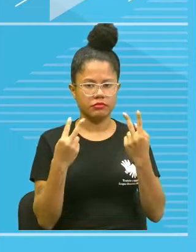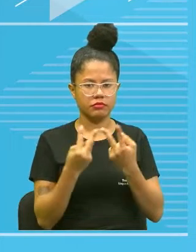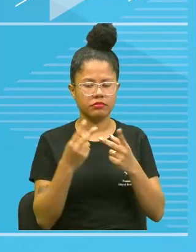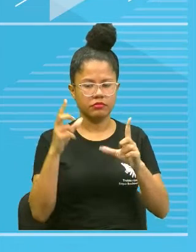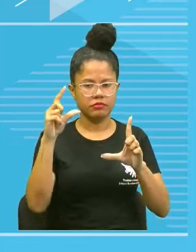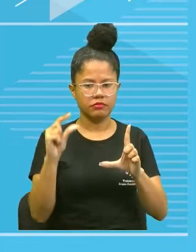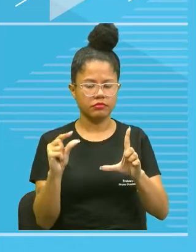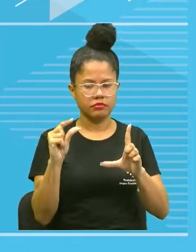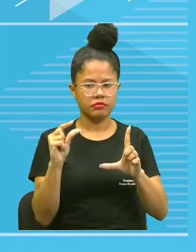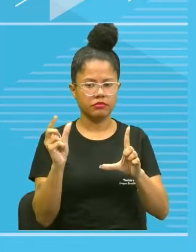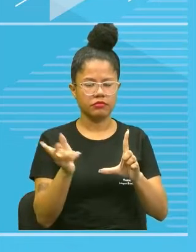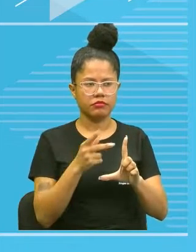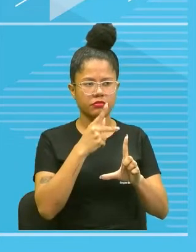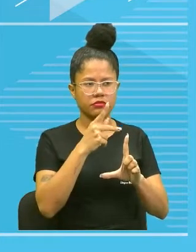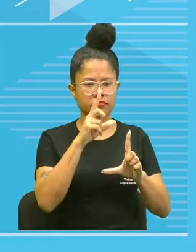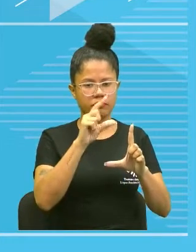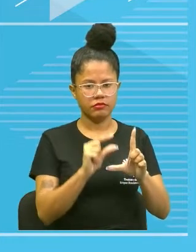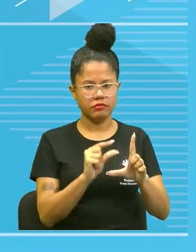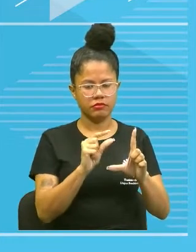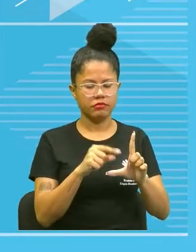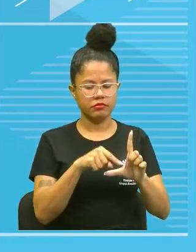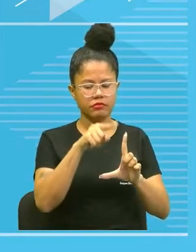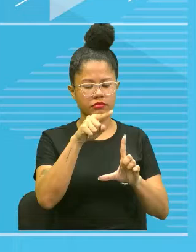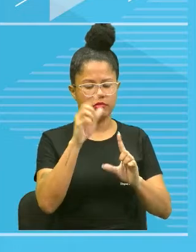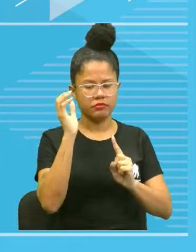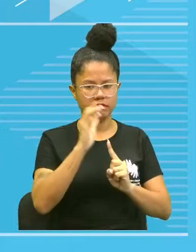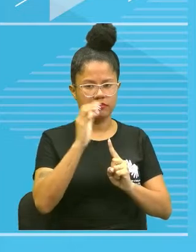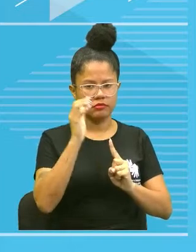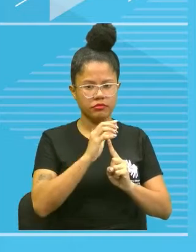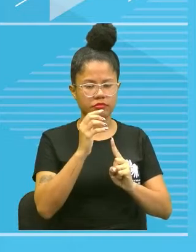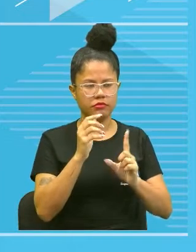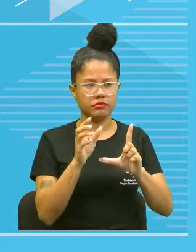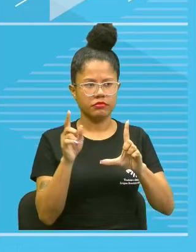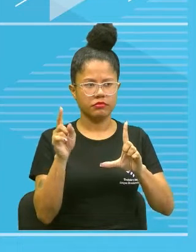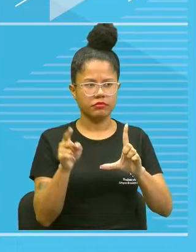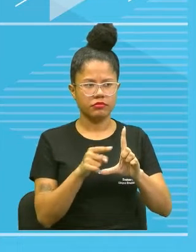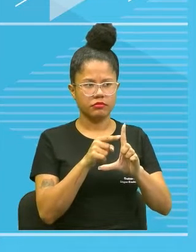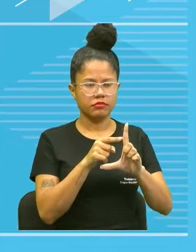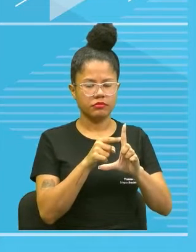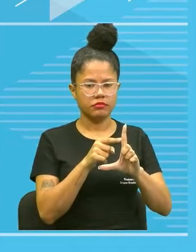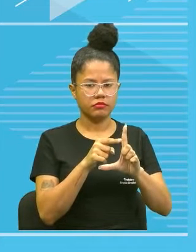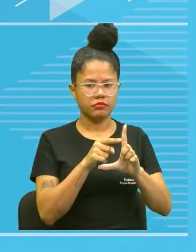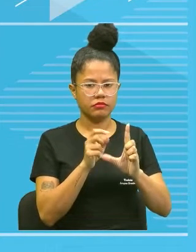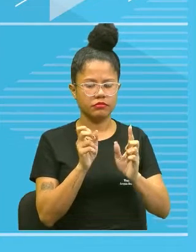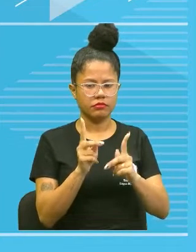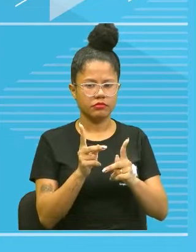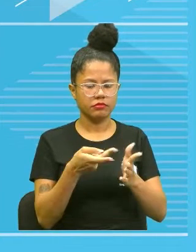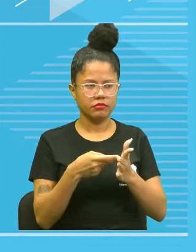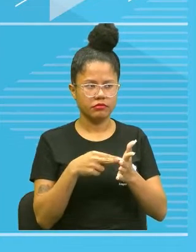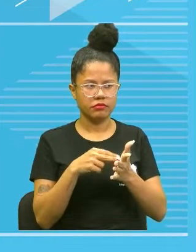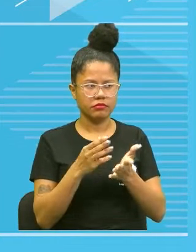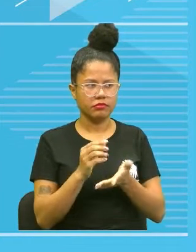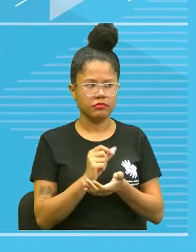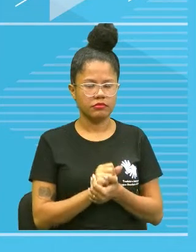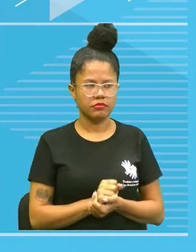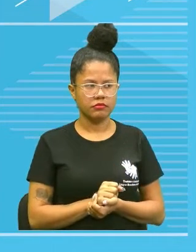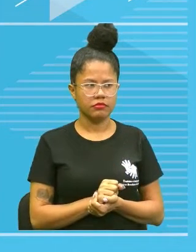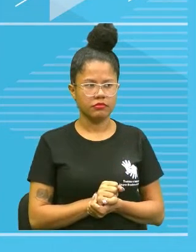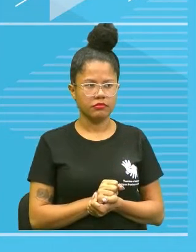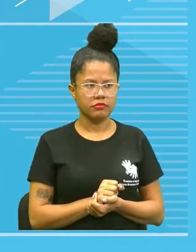né? Pressão por volume. Eu tenho uma perda de pressão, ou seja, eu tenho agora